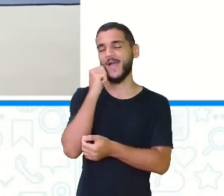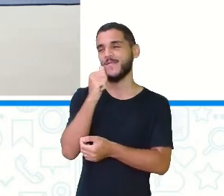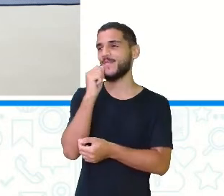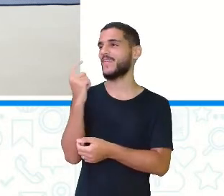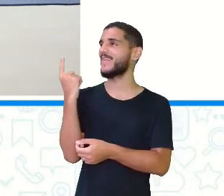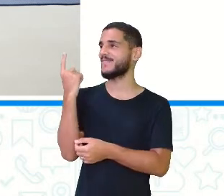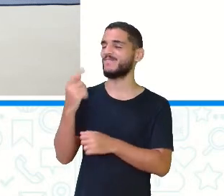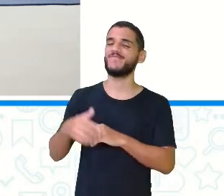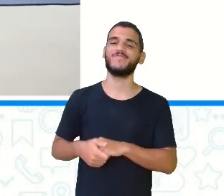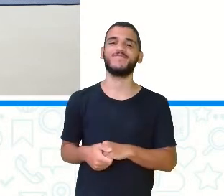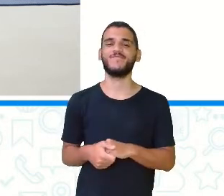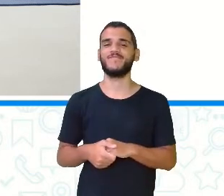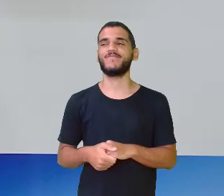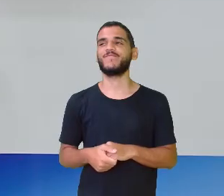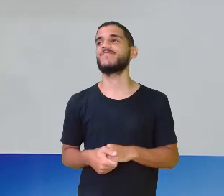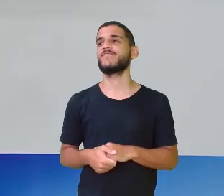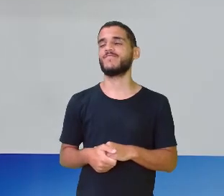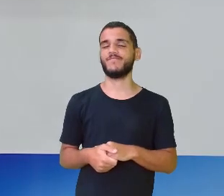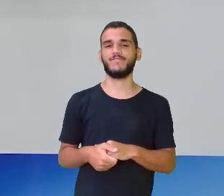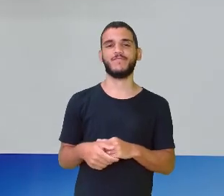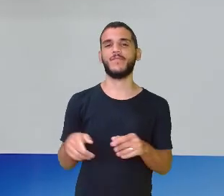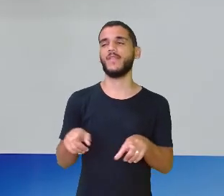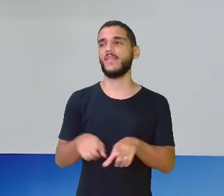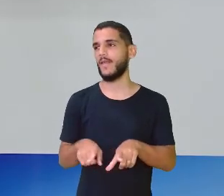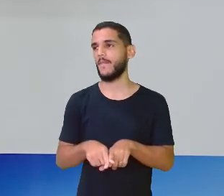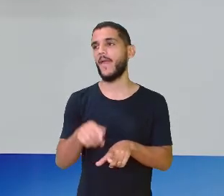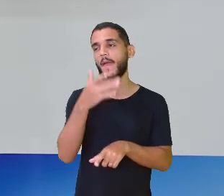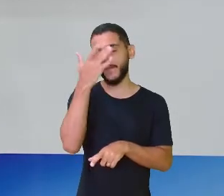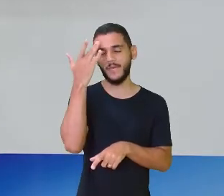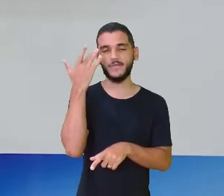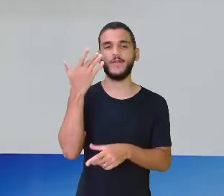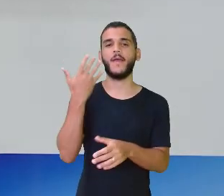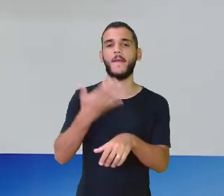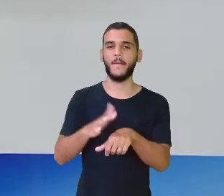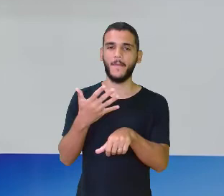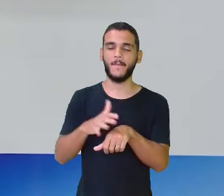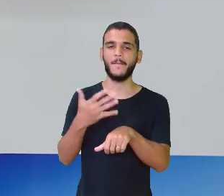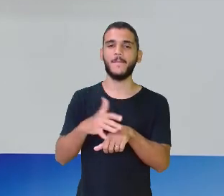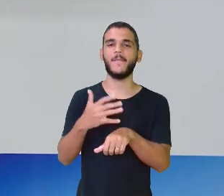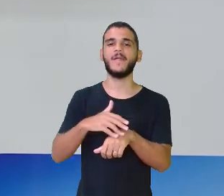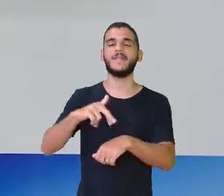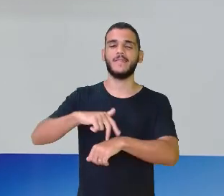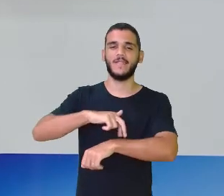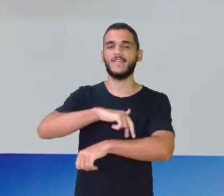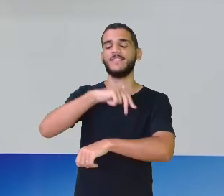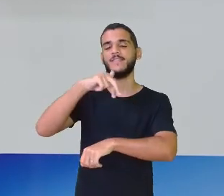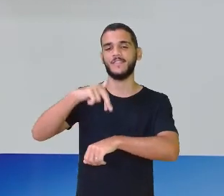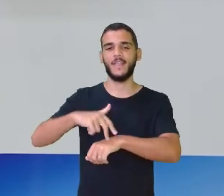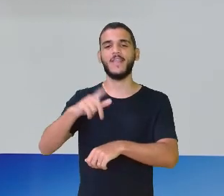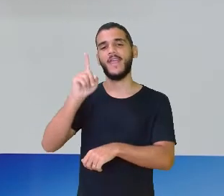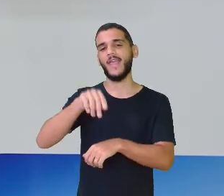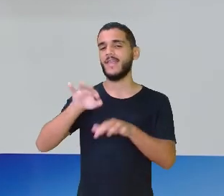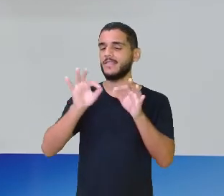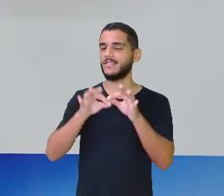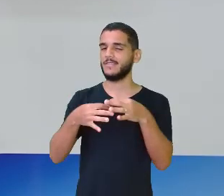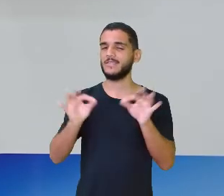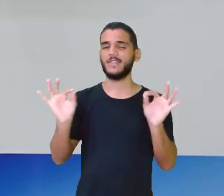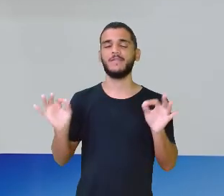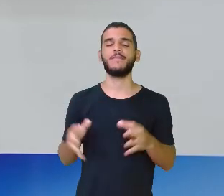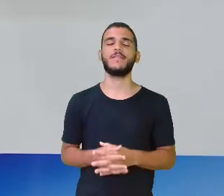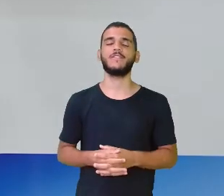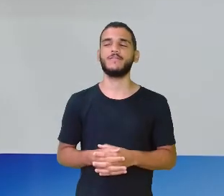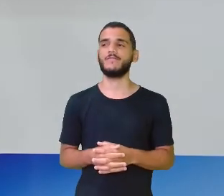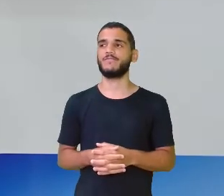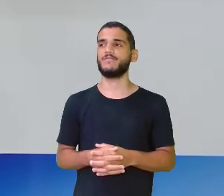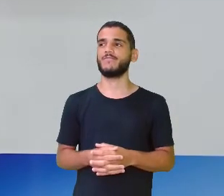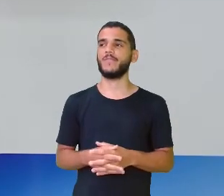raso, ó, exercício básico de quem faz ginástica, não é isso? Simples, simples